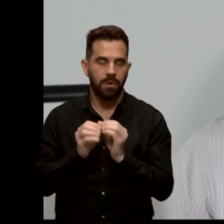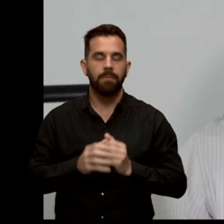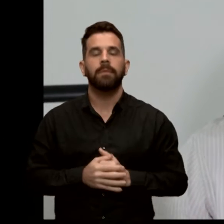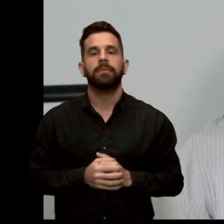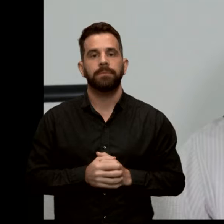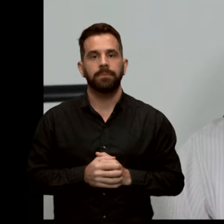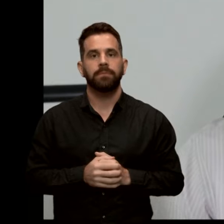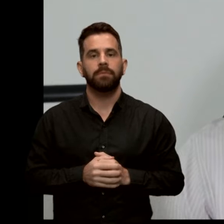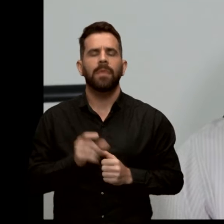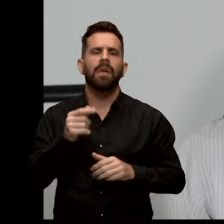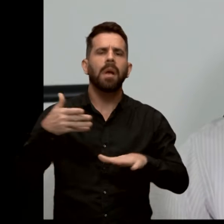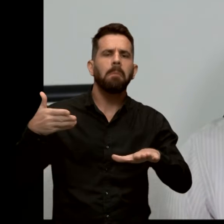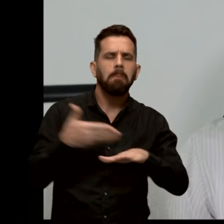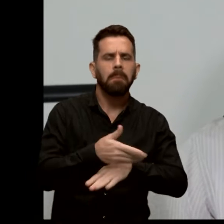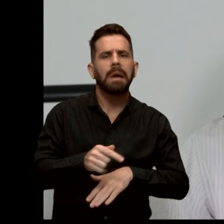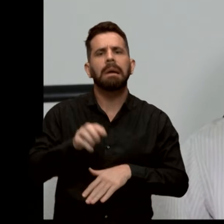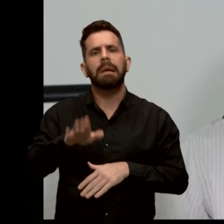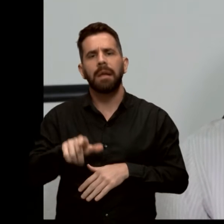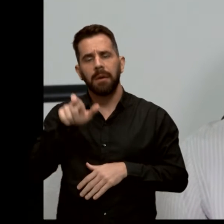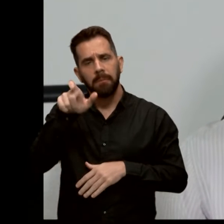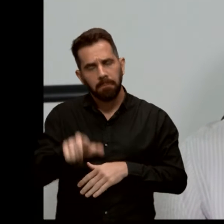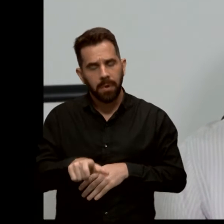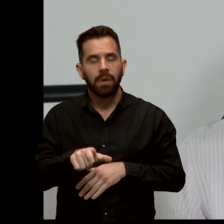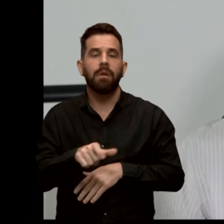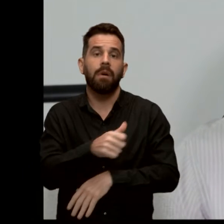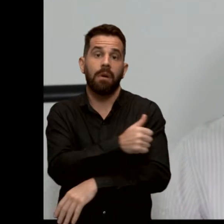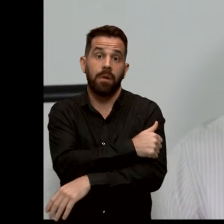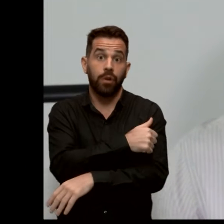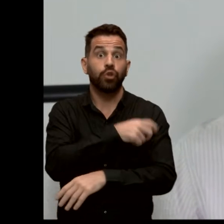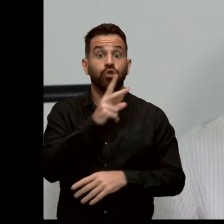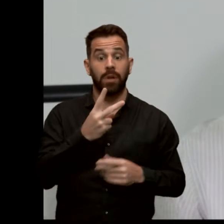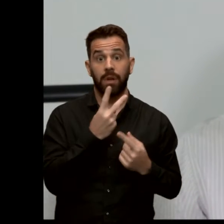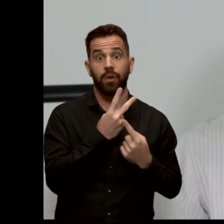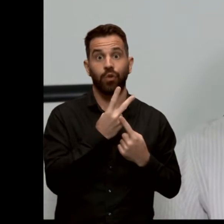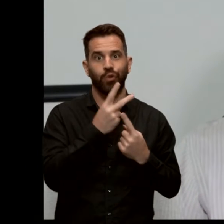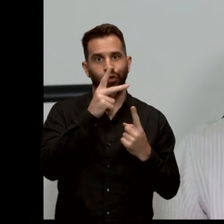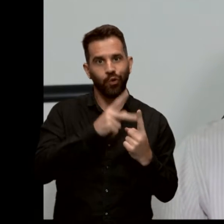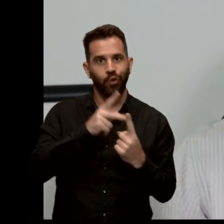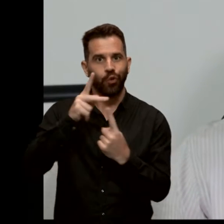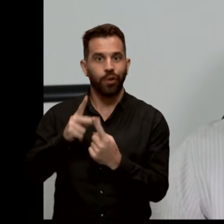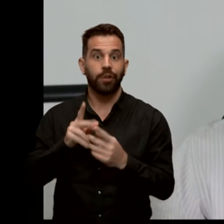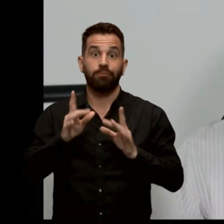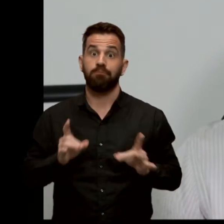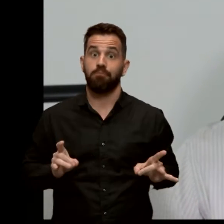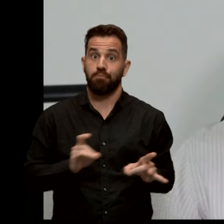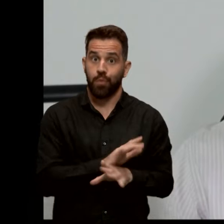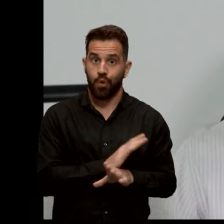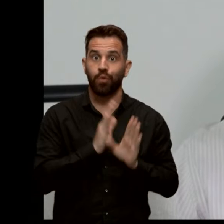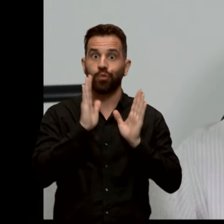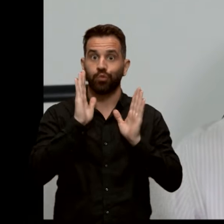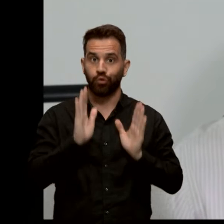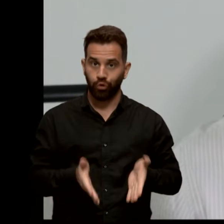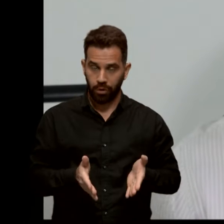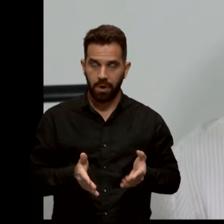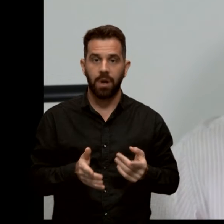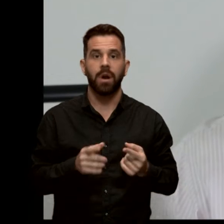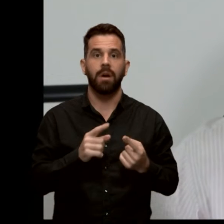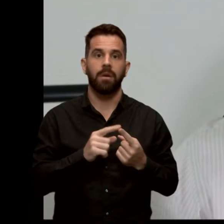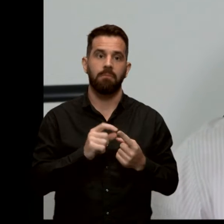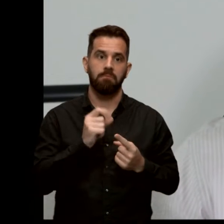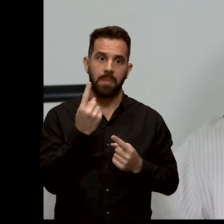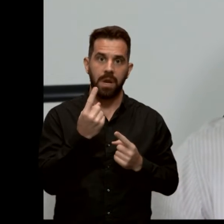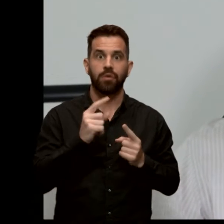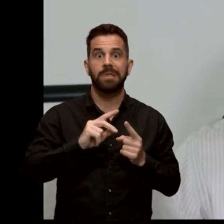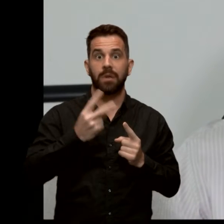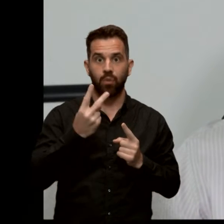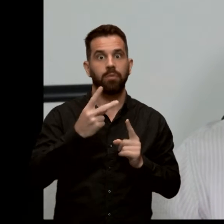participar são aqueles que têm 2 semestres concluídos e, no caso, e que não têm,